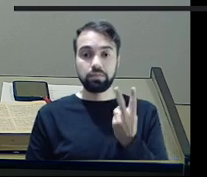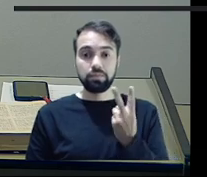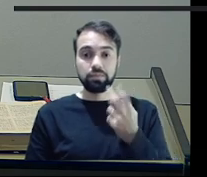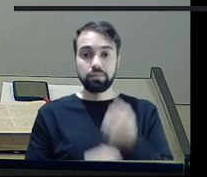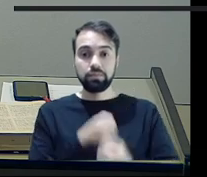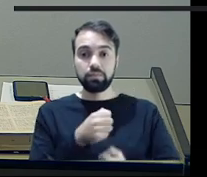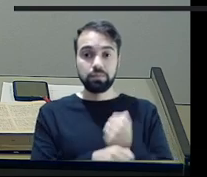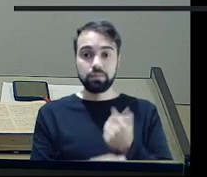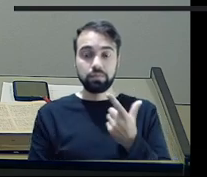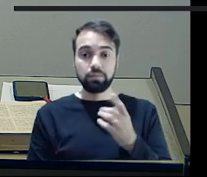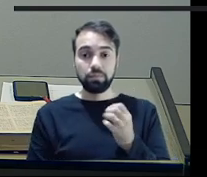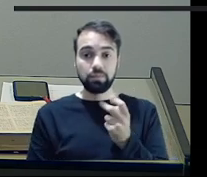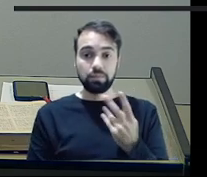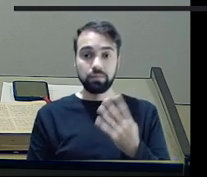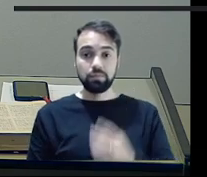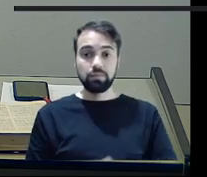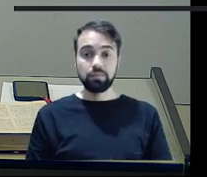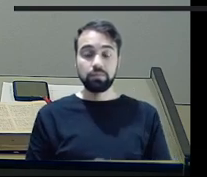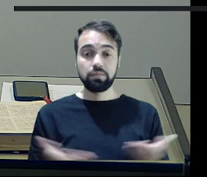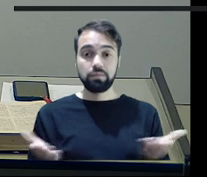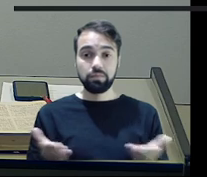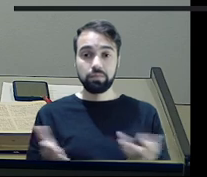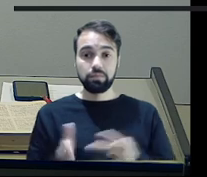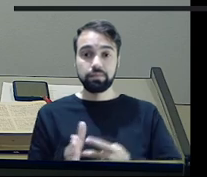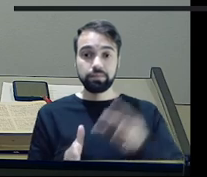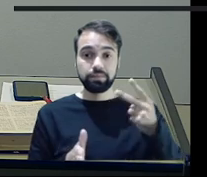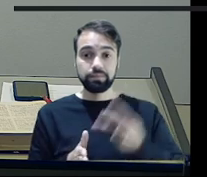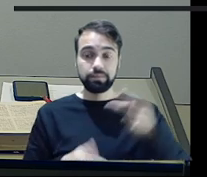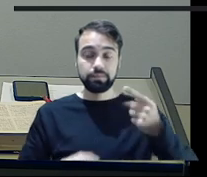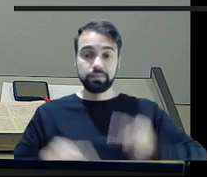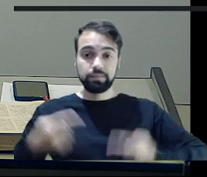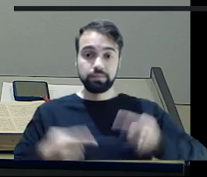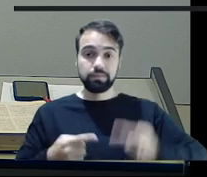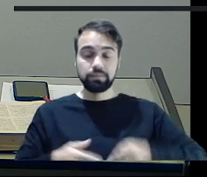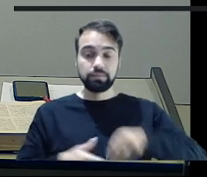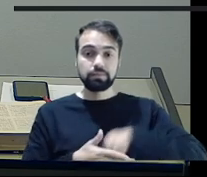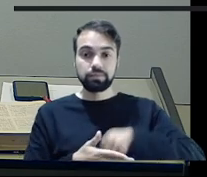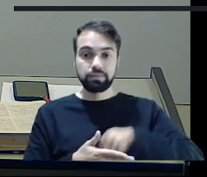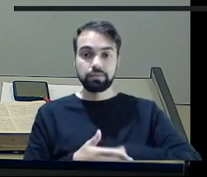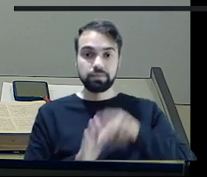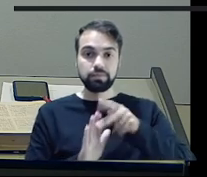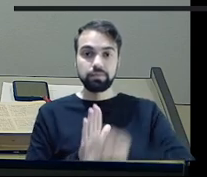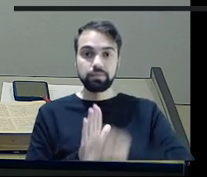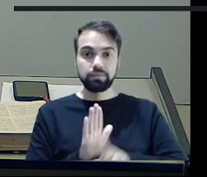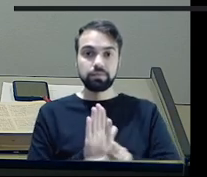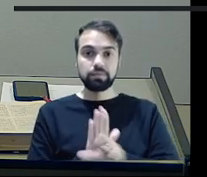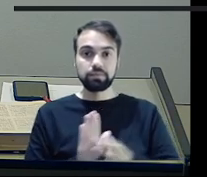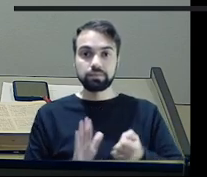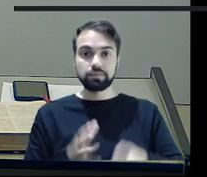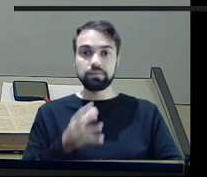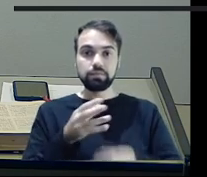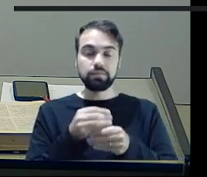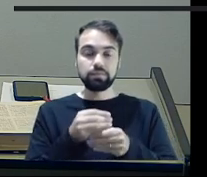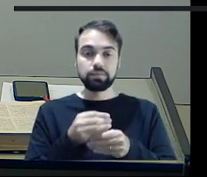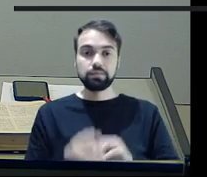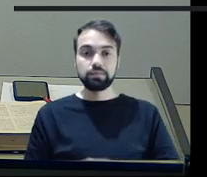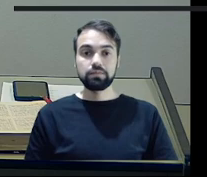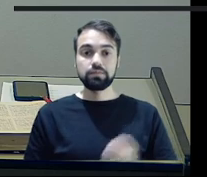2024. Coloco em segunda discussão e votação o Projeto de Lei Complementar de